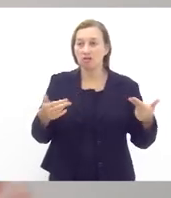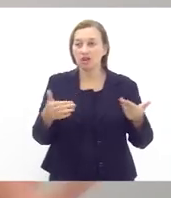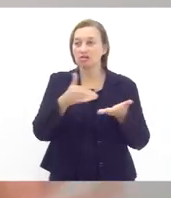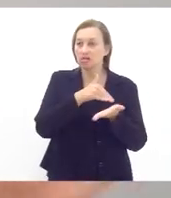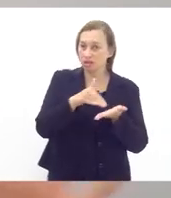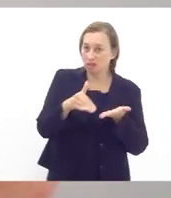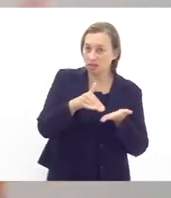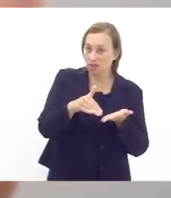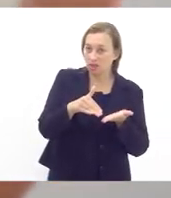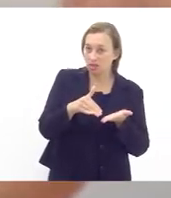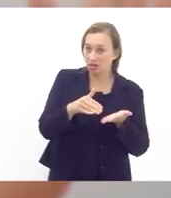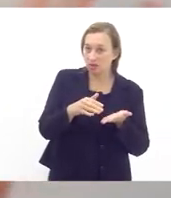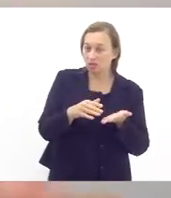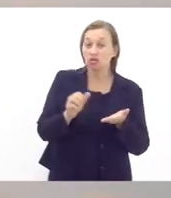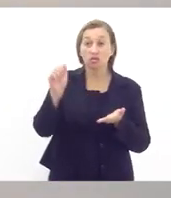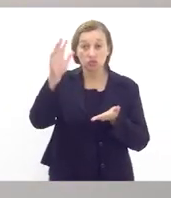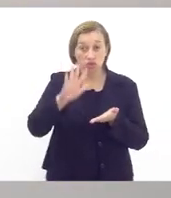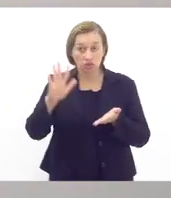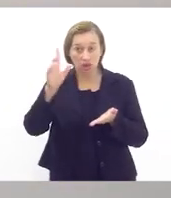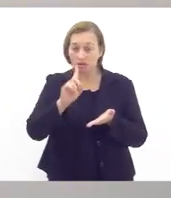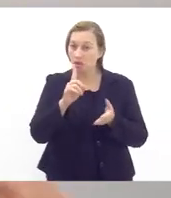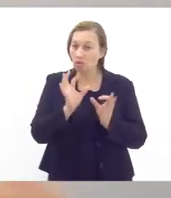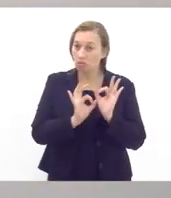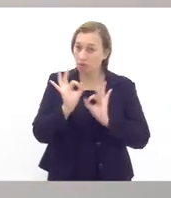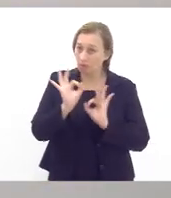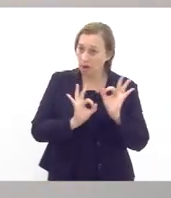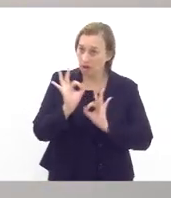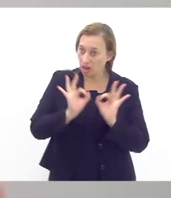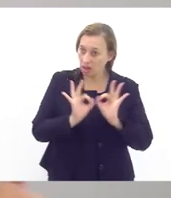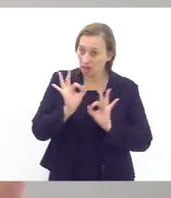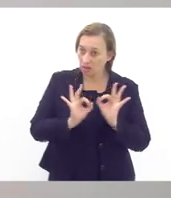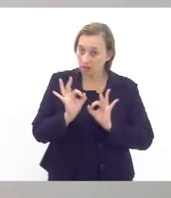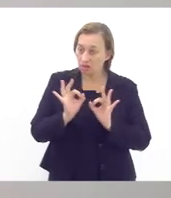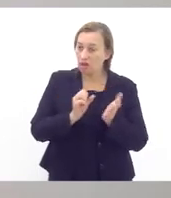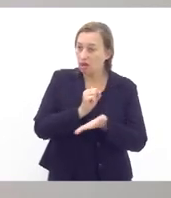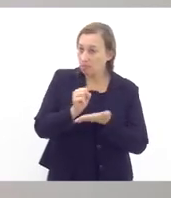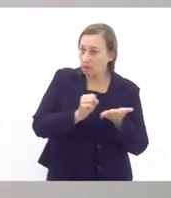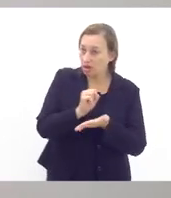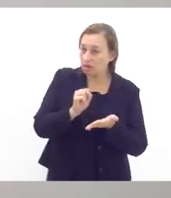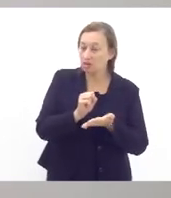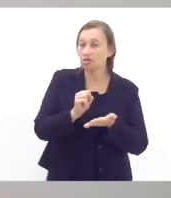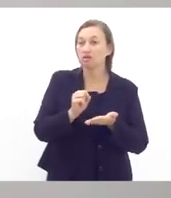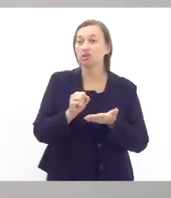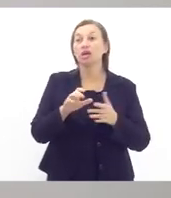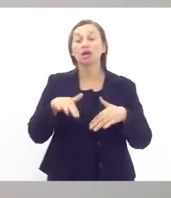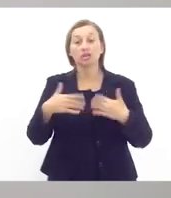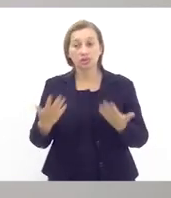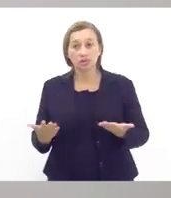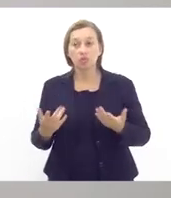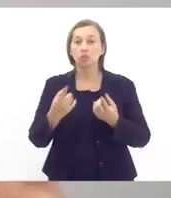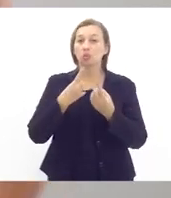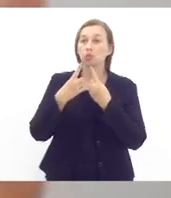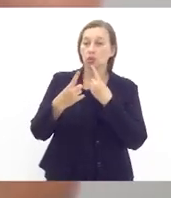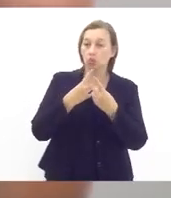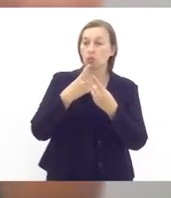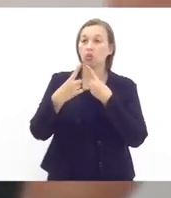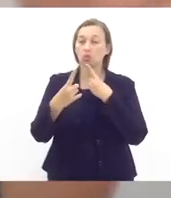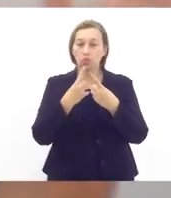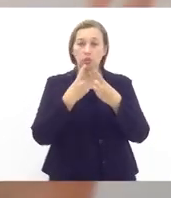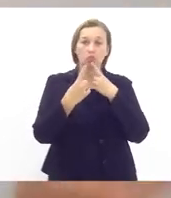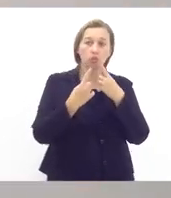secretarias no geral não são Preparadas para aquela baixa para aquele setor então é através do Diálogo